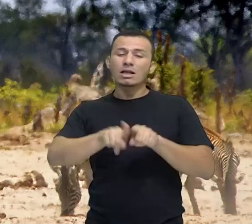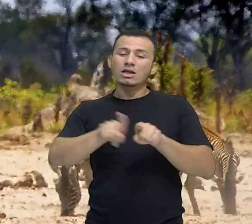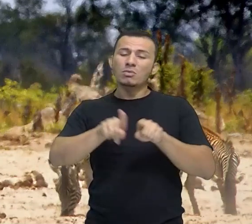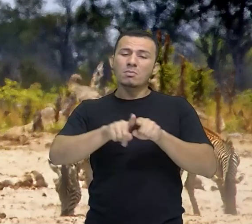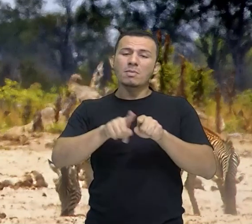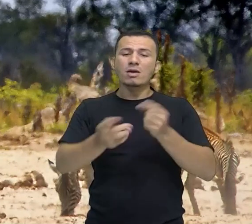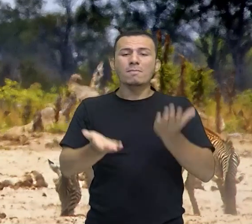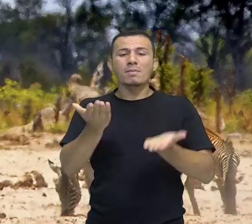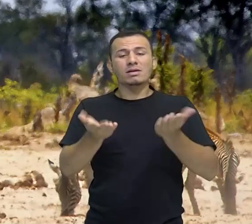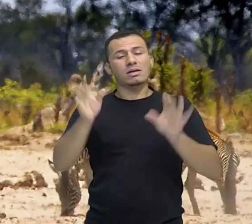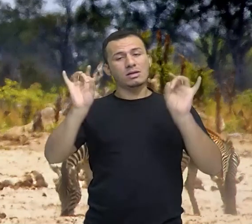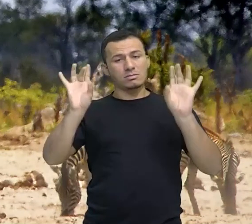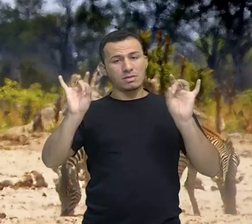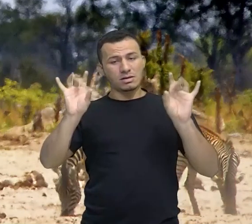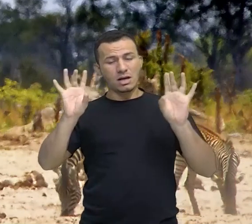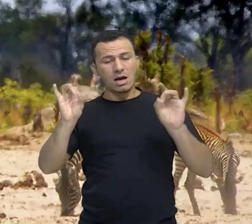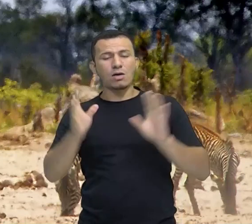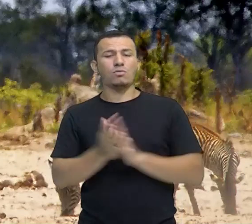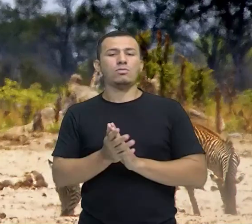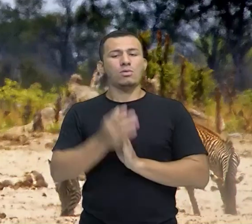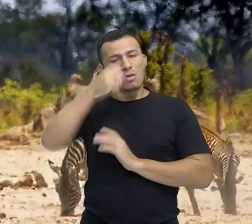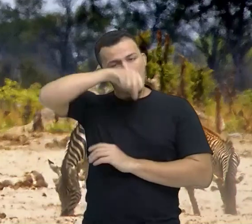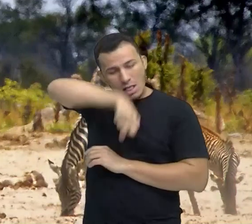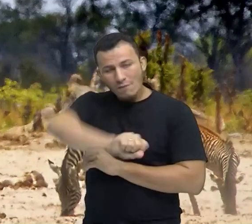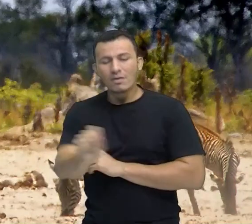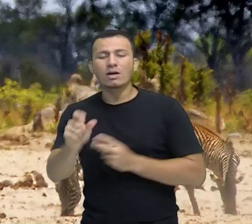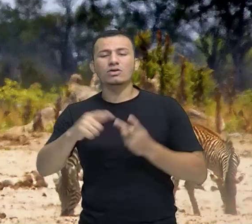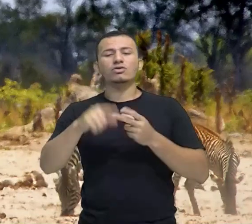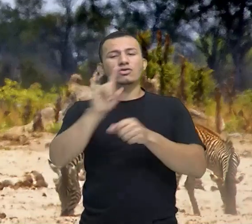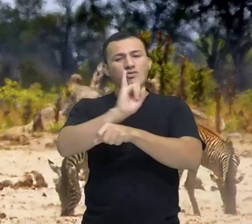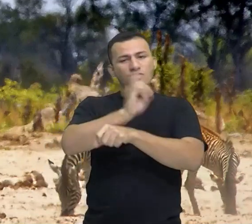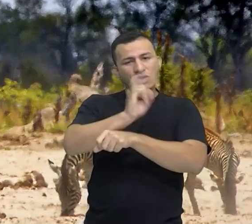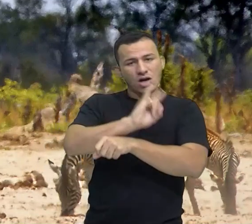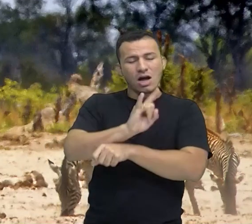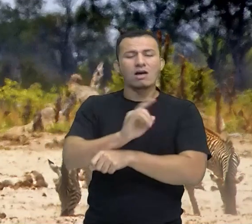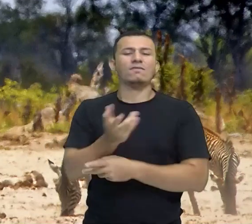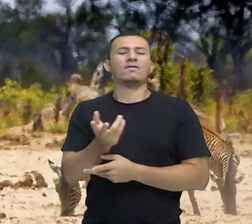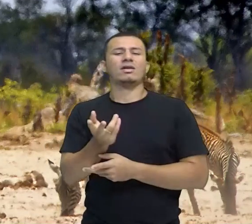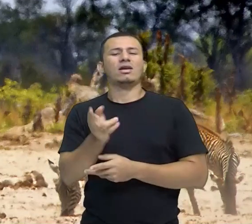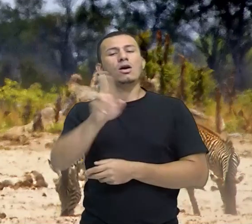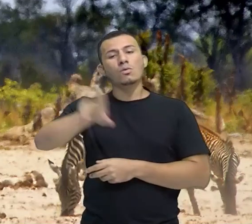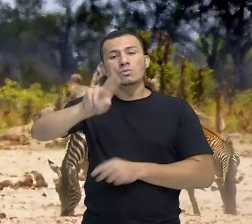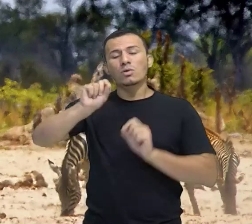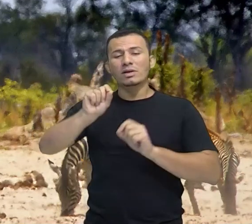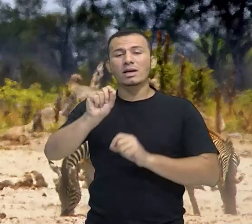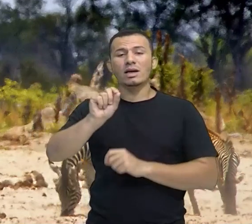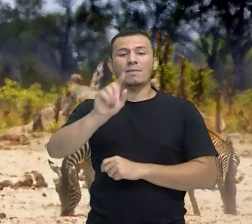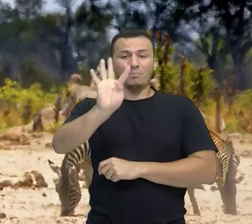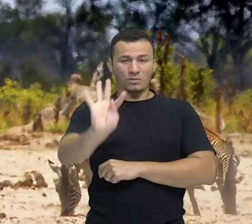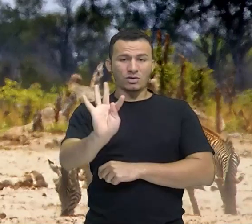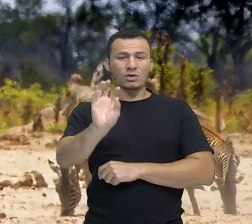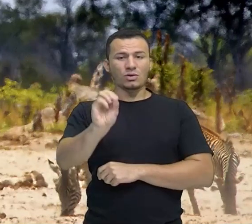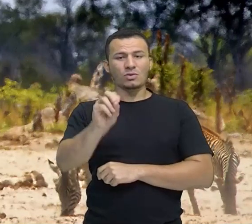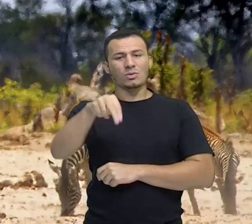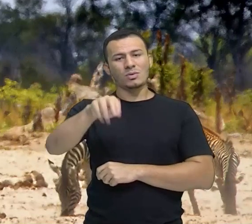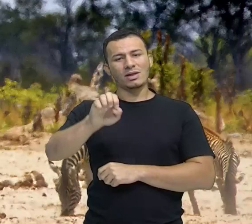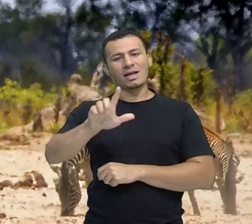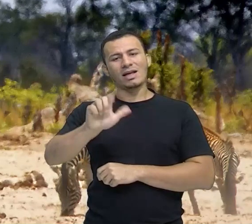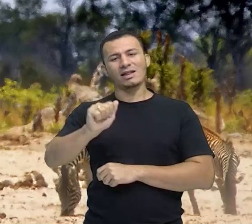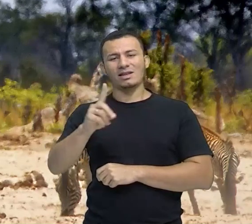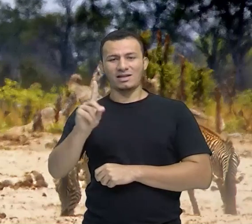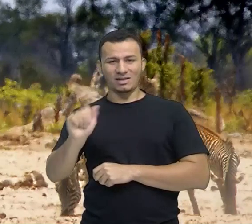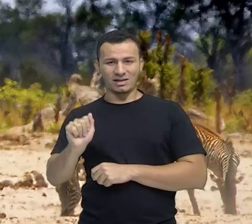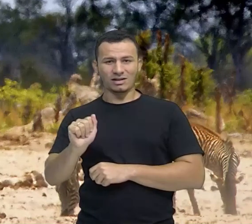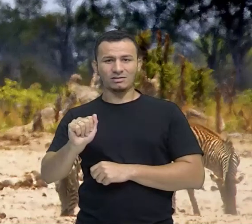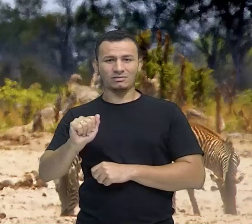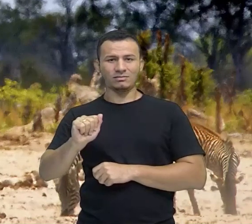especiais. No caso do elefante, da girafa, nós usamos o quê? A tonelada, não é verdade? Então, vimos que essas